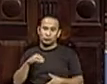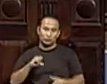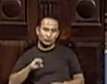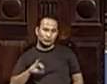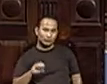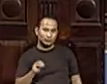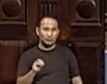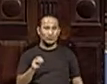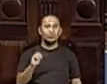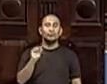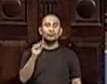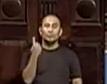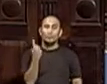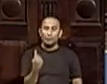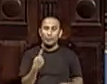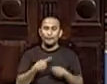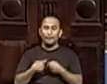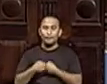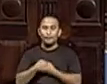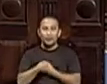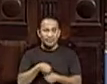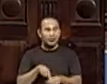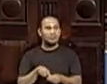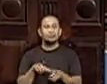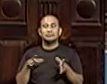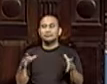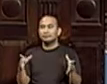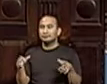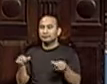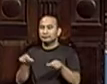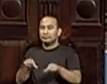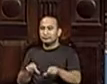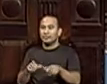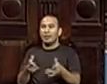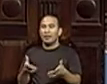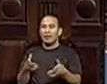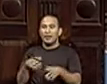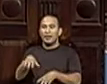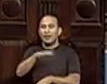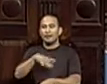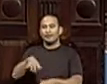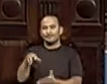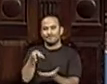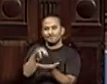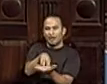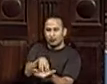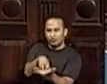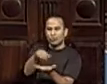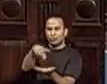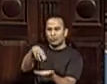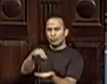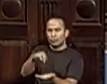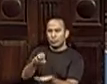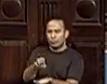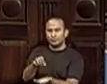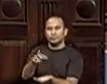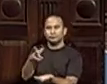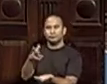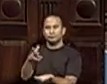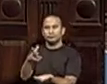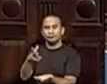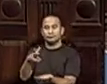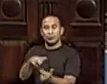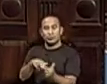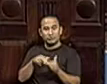um município, entre 12, por exemplo, se eu pegar a realidade da região centro-norte, ou ampliando aí